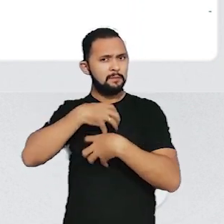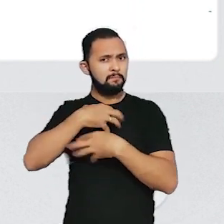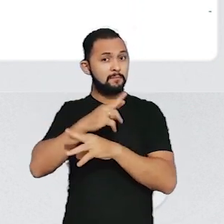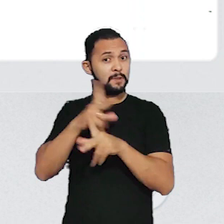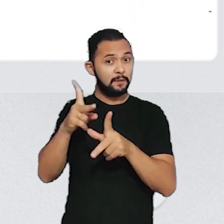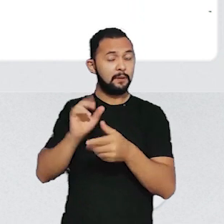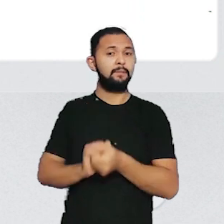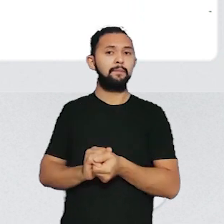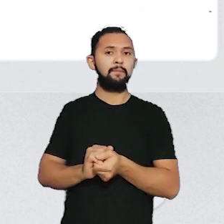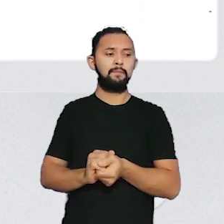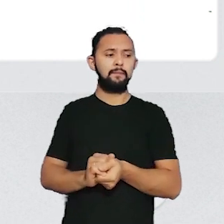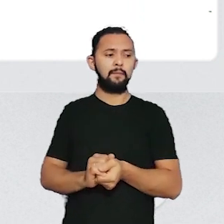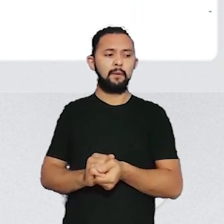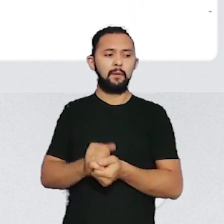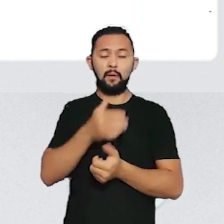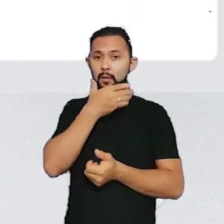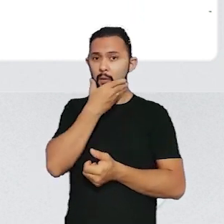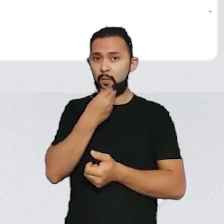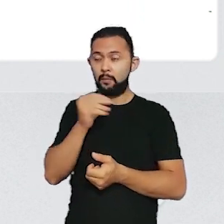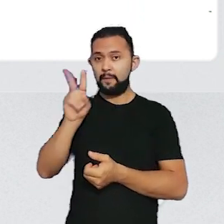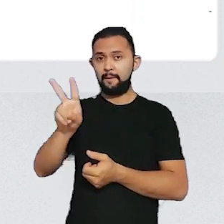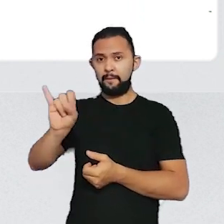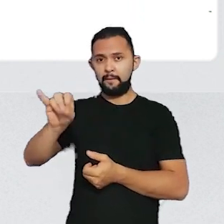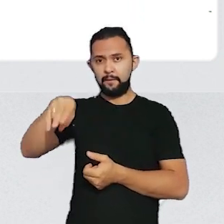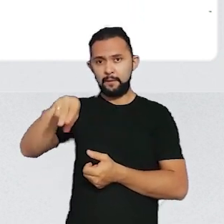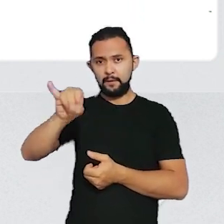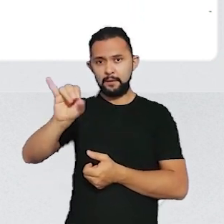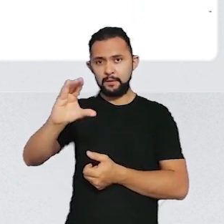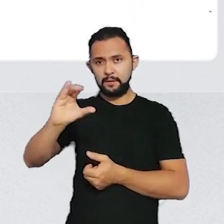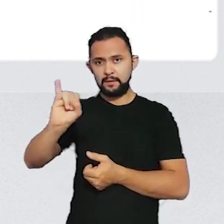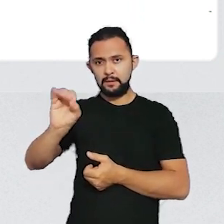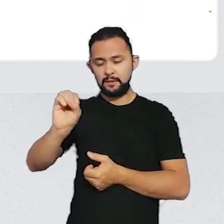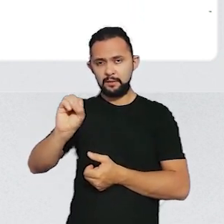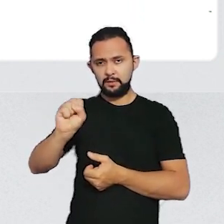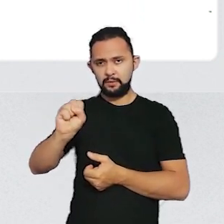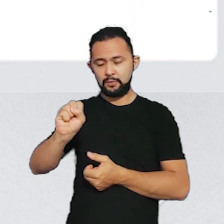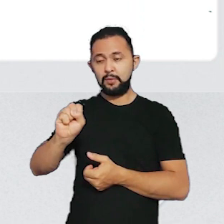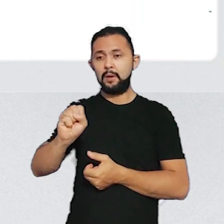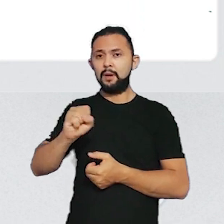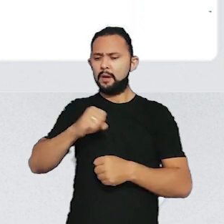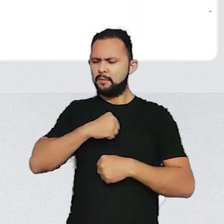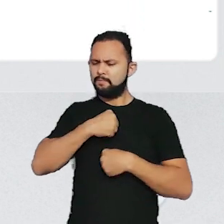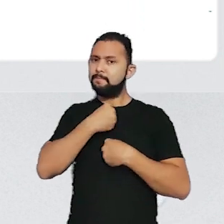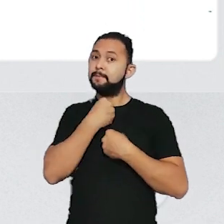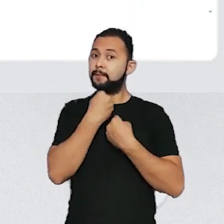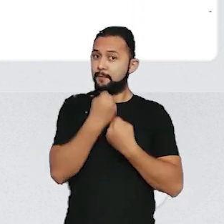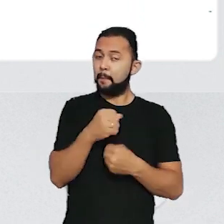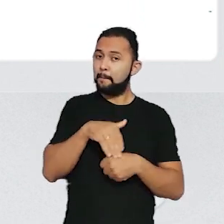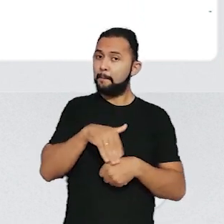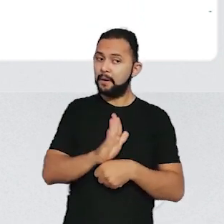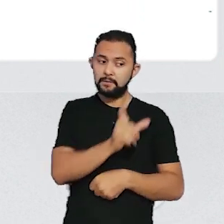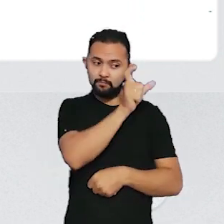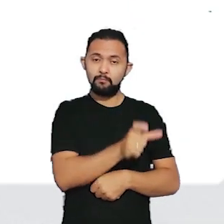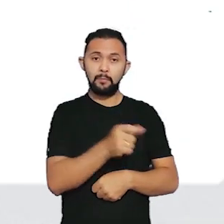bom? Vinícius era mais esforçado que o irmão. Então, professor, vamos separar